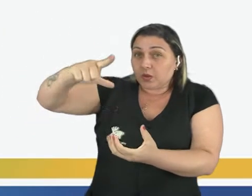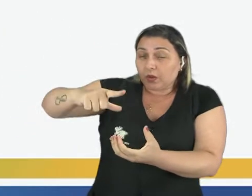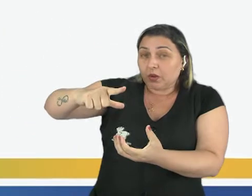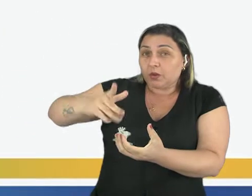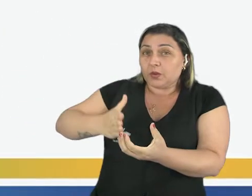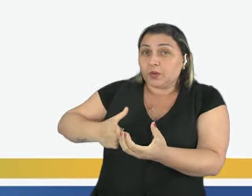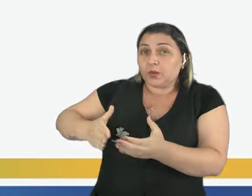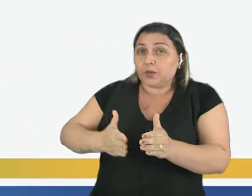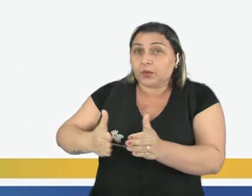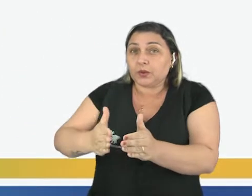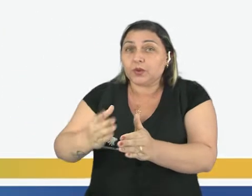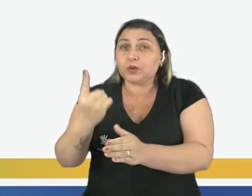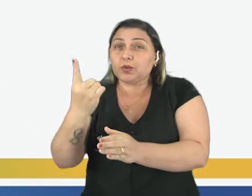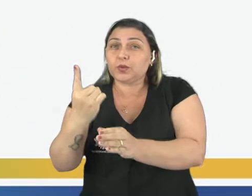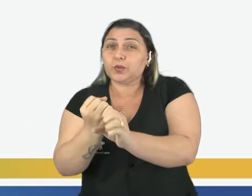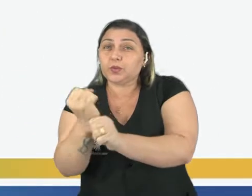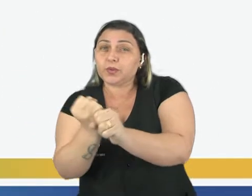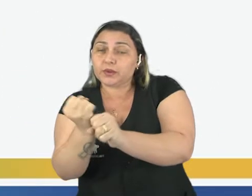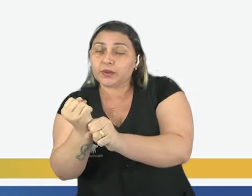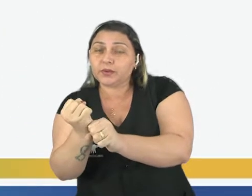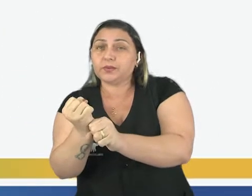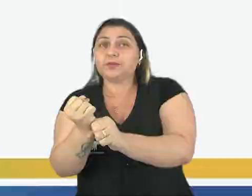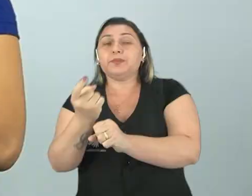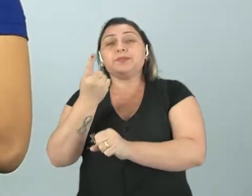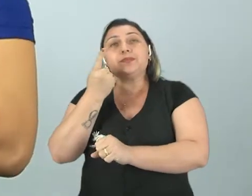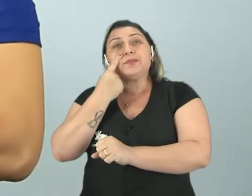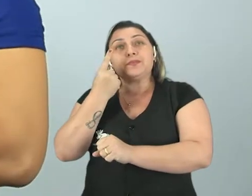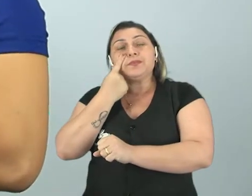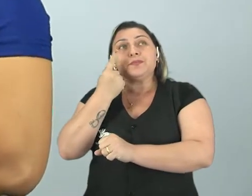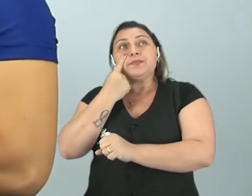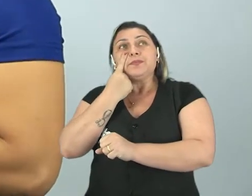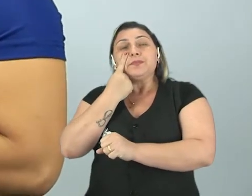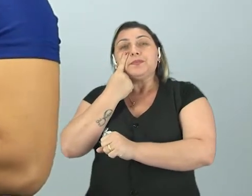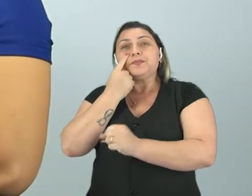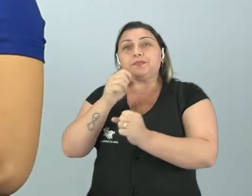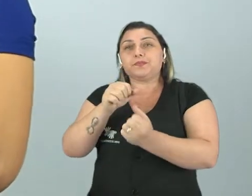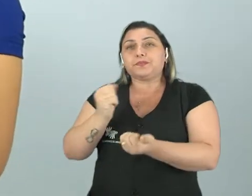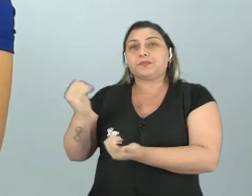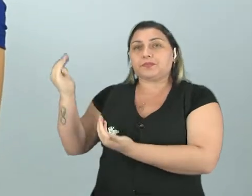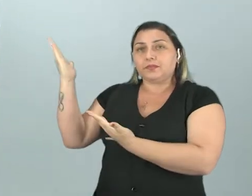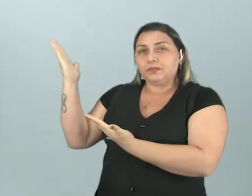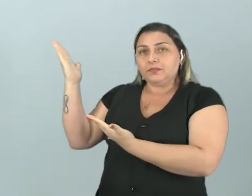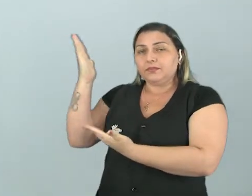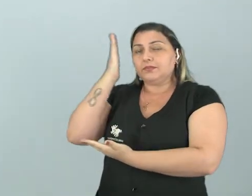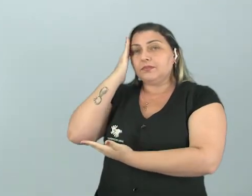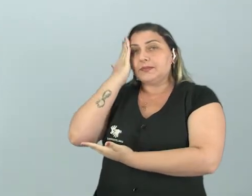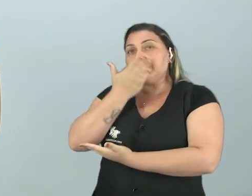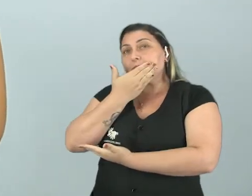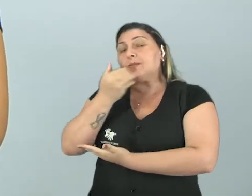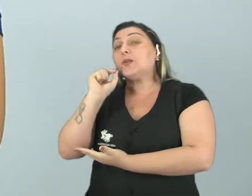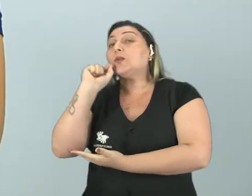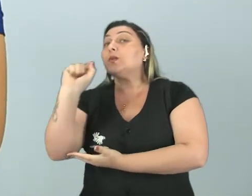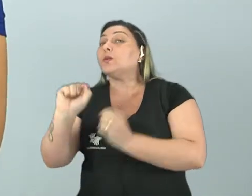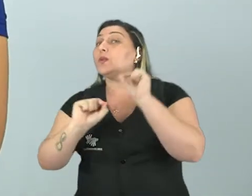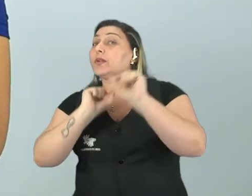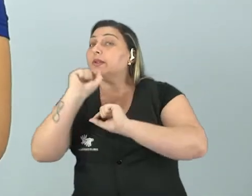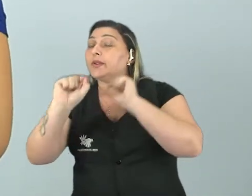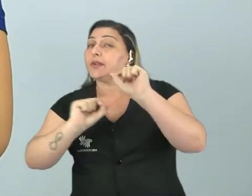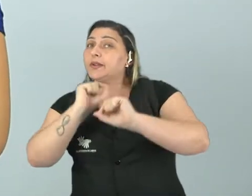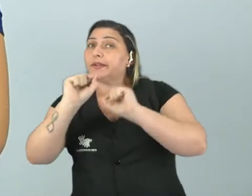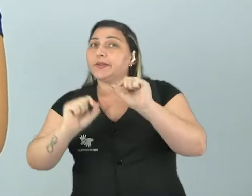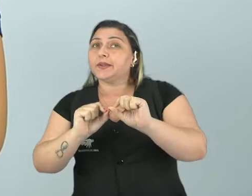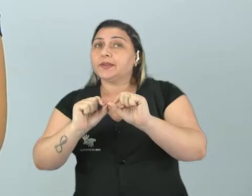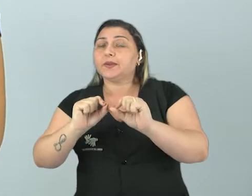durante o período de um ano. Vamos aqui comigo no nosso cartaz para entender um pouquinho melhor o que é essa